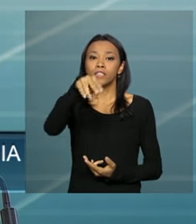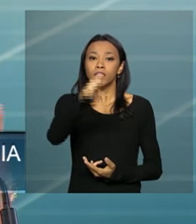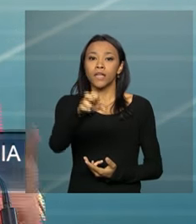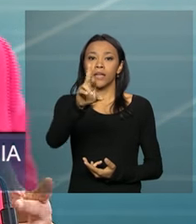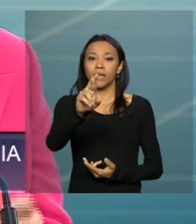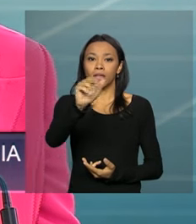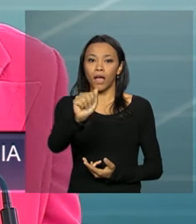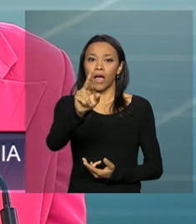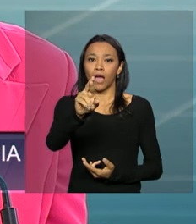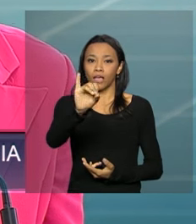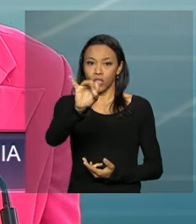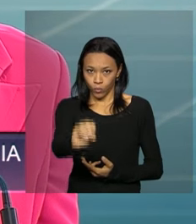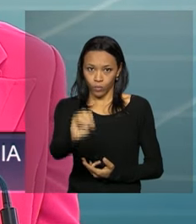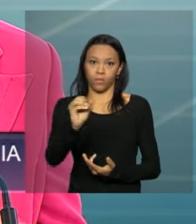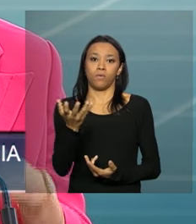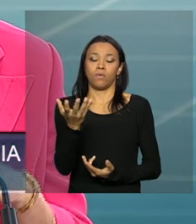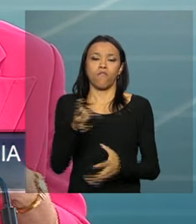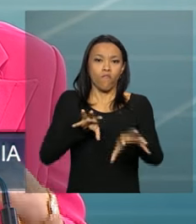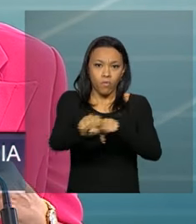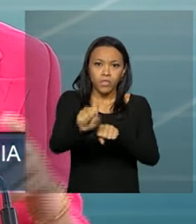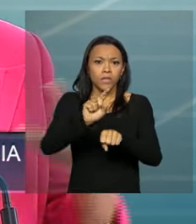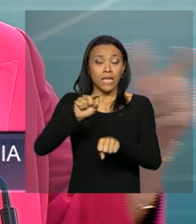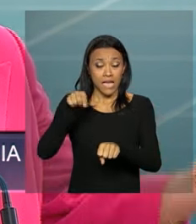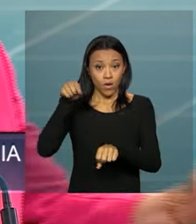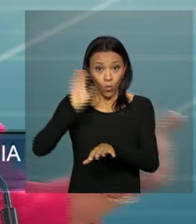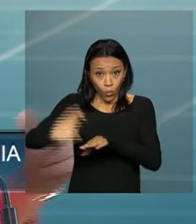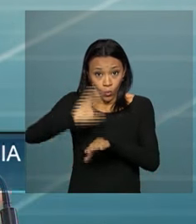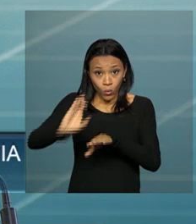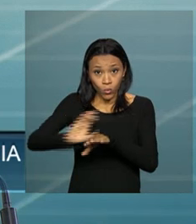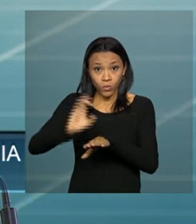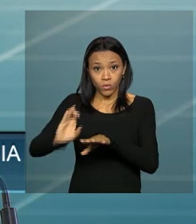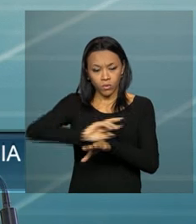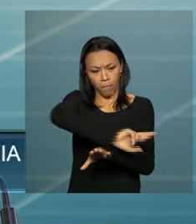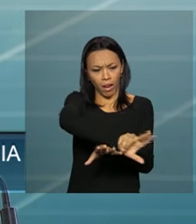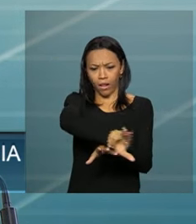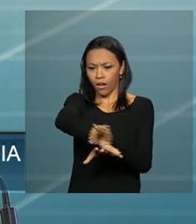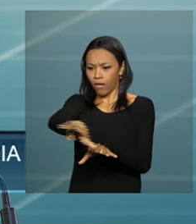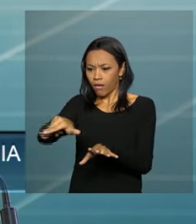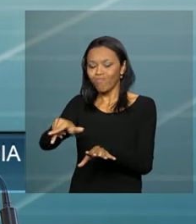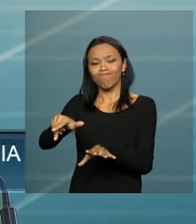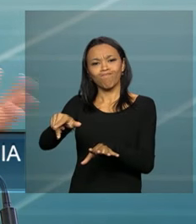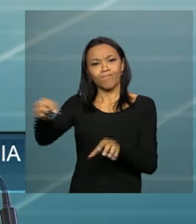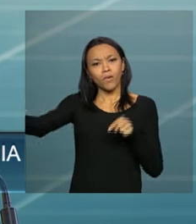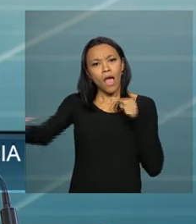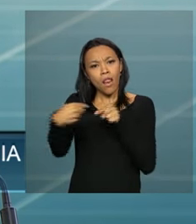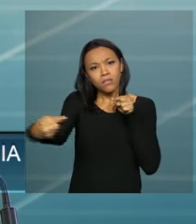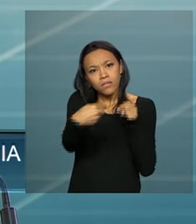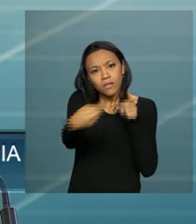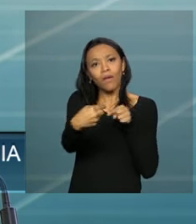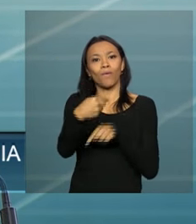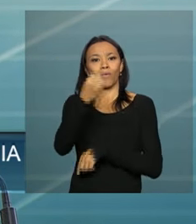a importância de que esses cursos se comunicassem e, sobretudo, que se é um caminho